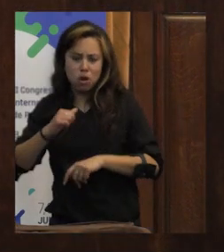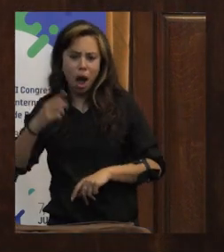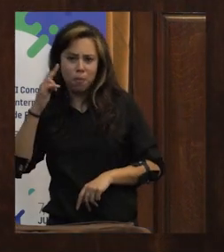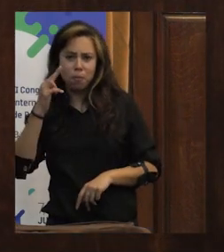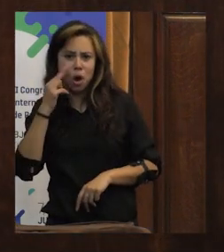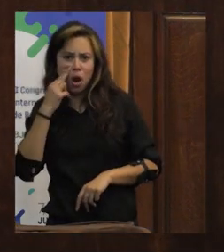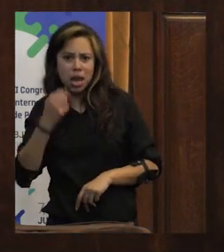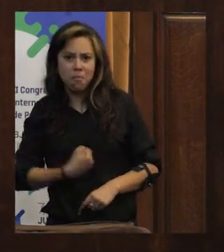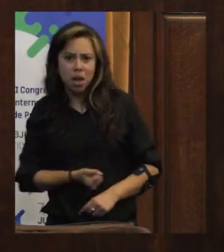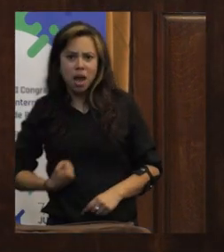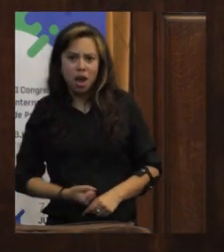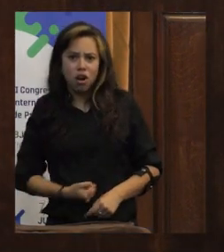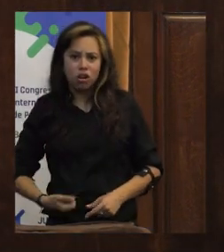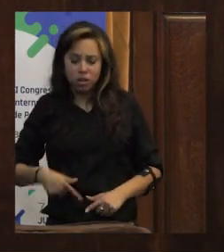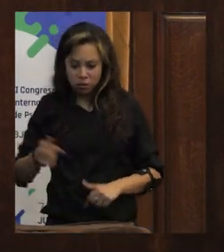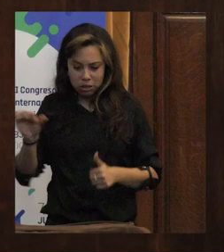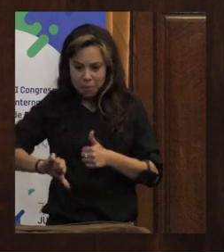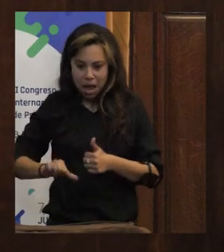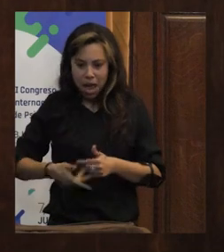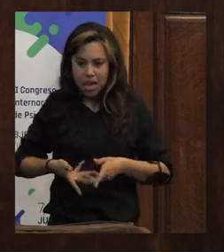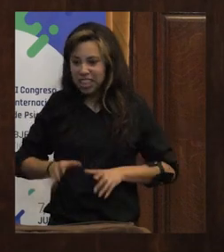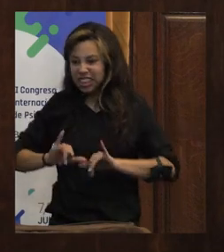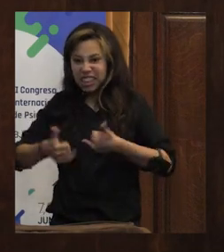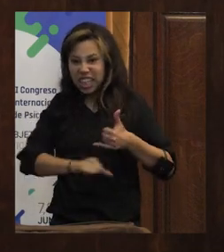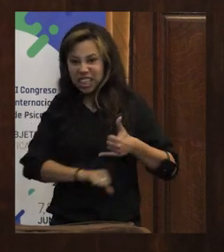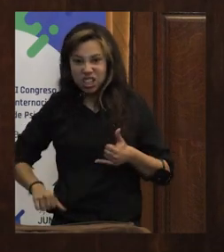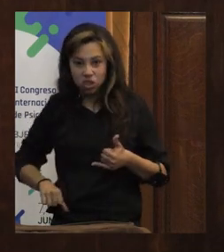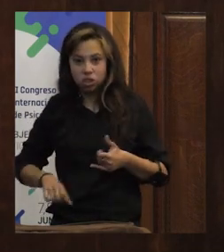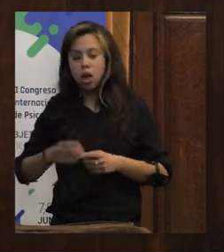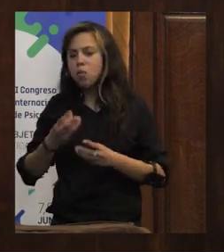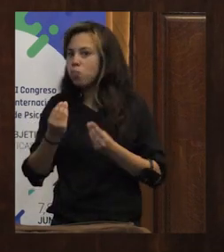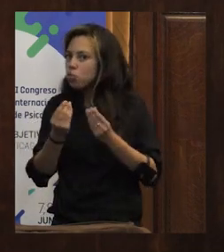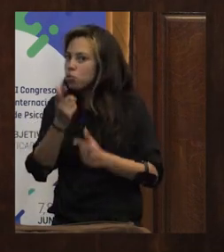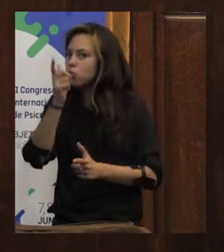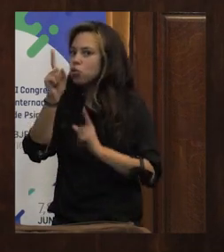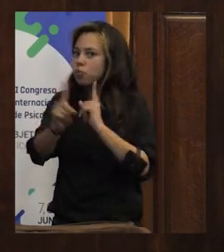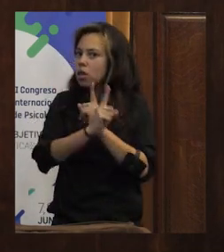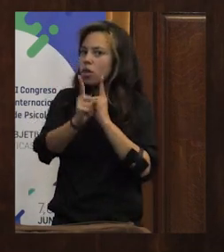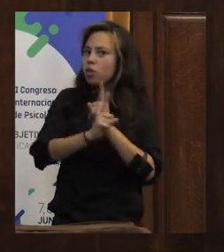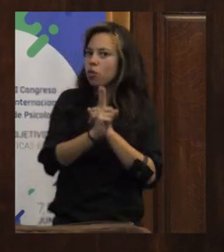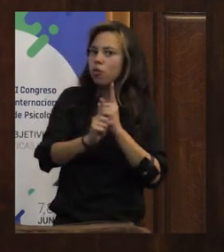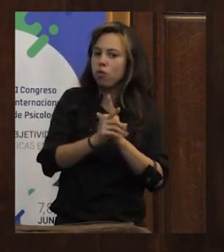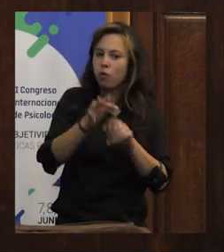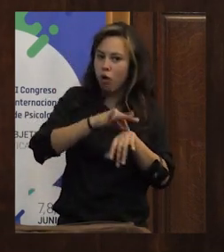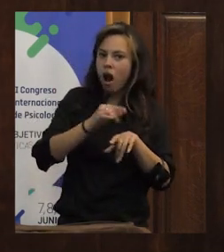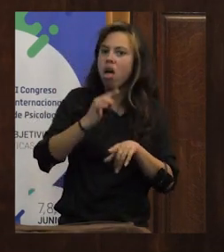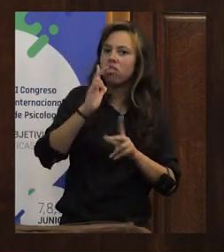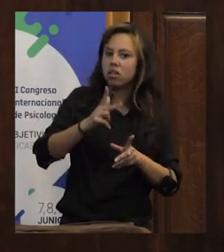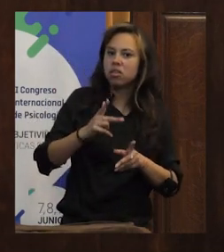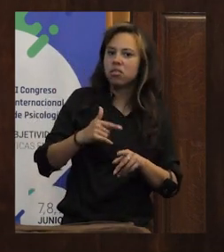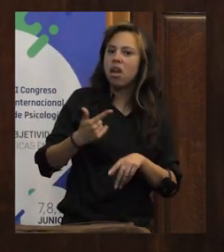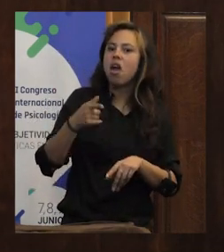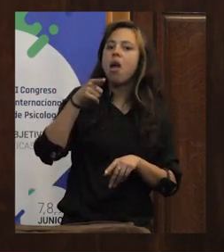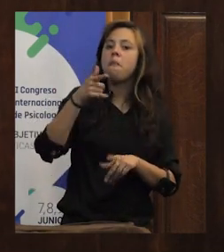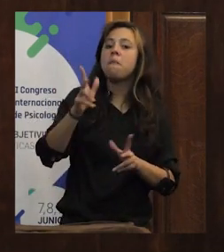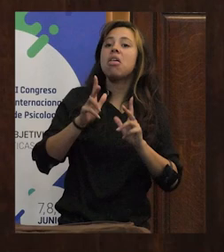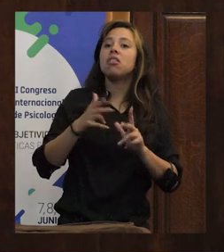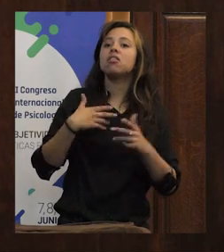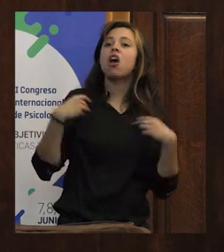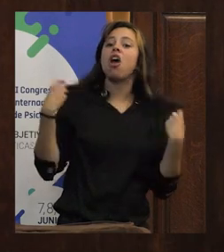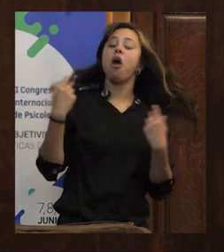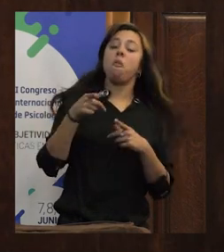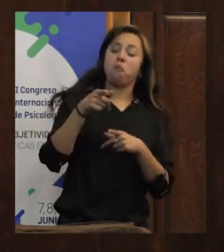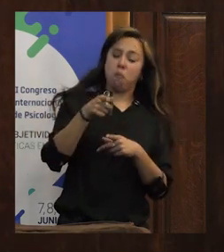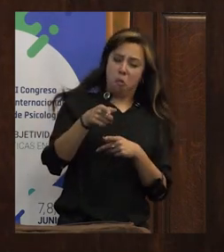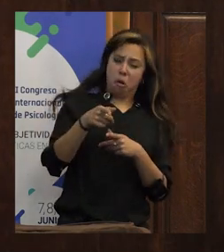vas esperar para ter tu filho em um parto natural, mas e se ocorre alguma coisa errada, é tua culpa.